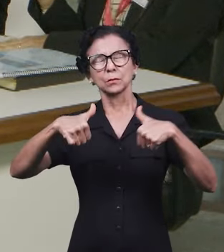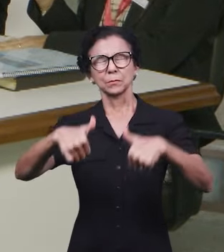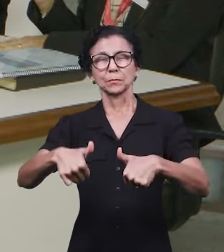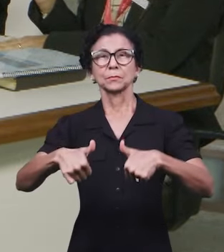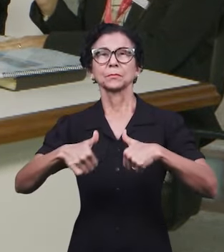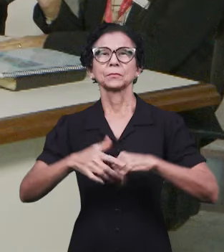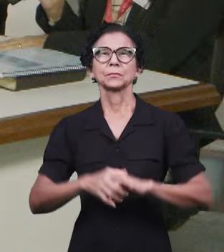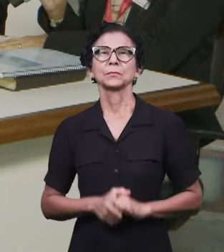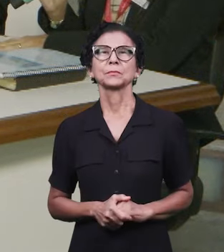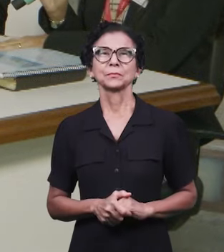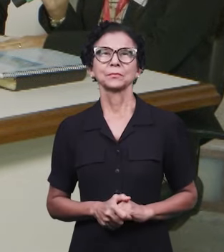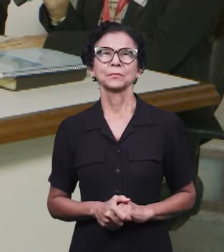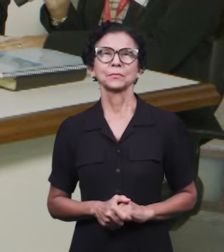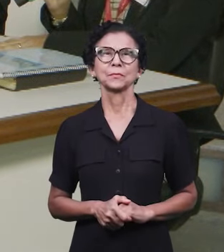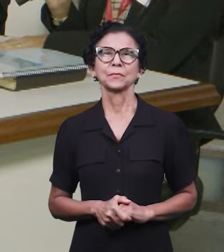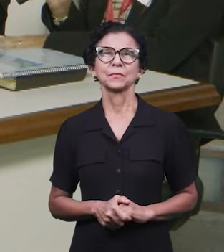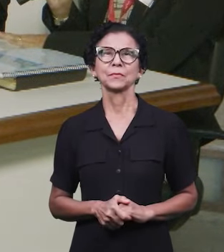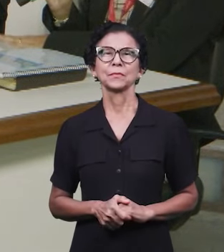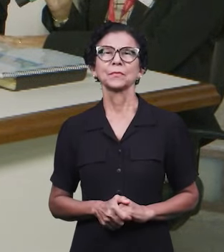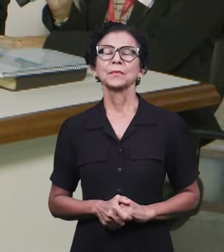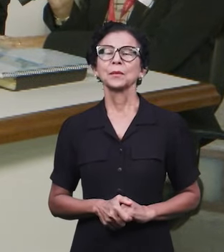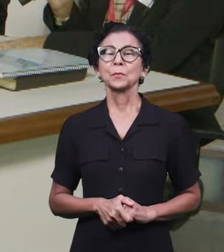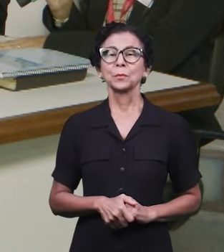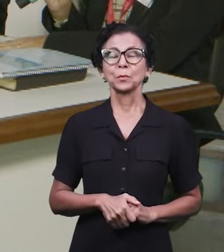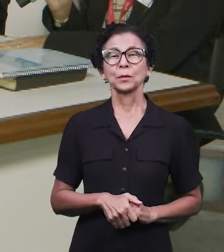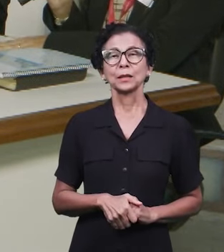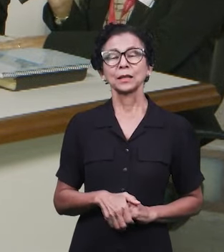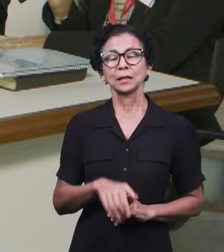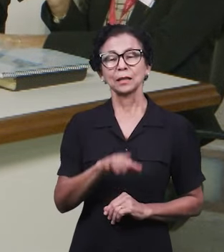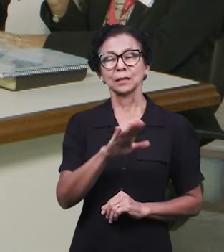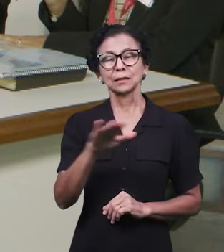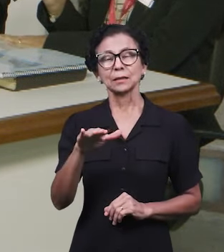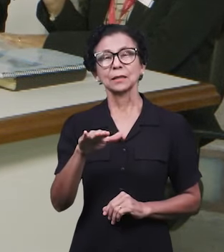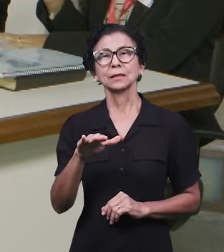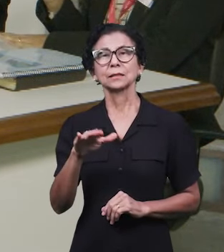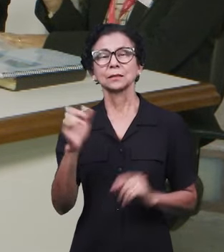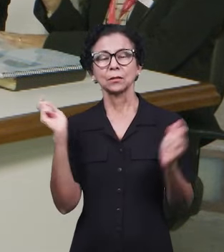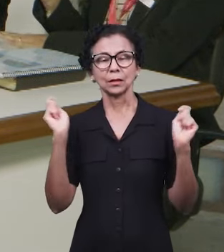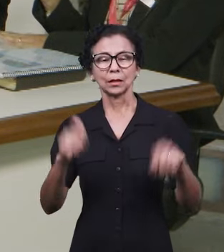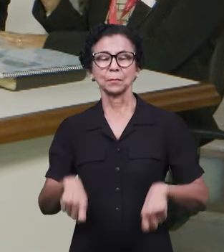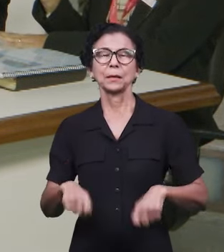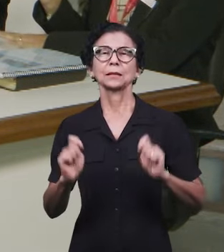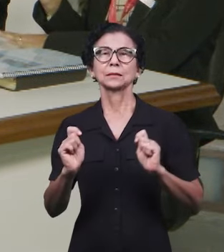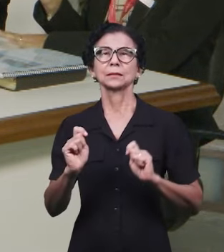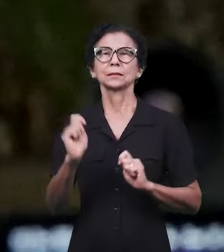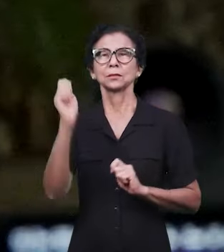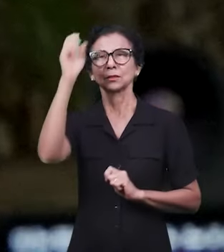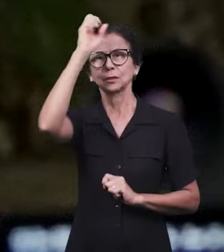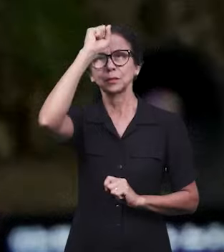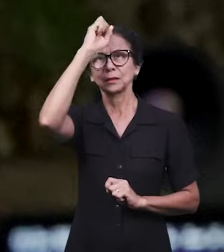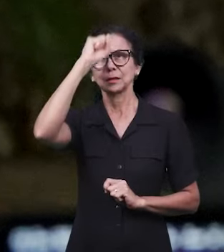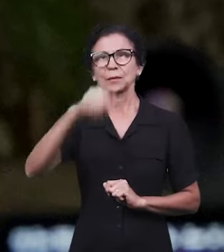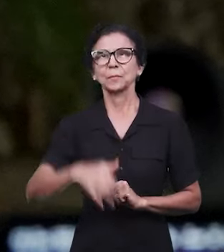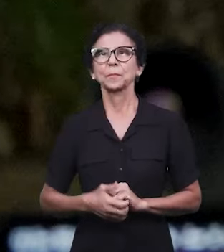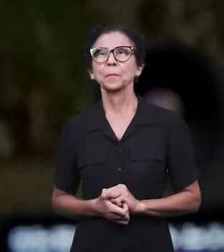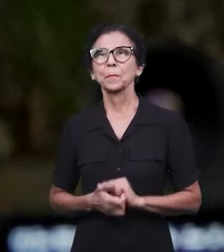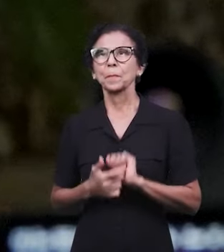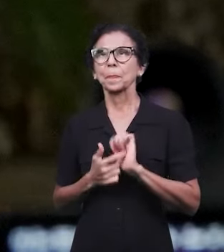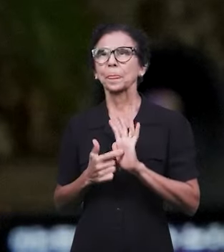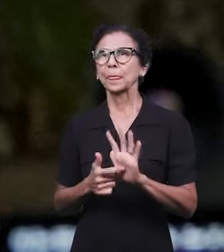Senhor, pastor, irmãs. Pastor, esse material, ele já é elaborado desde 2022. né? E